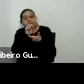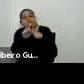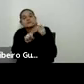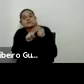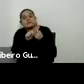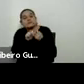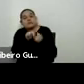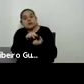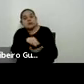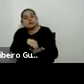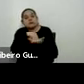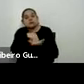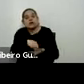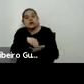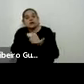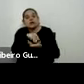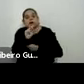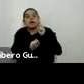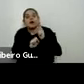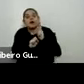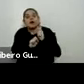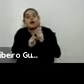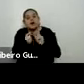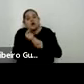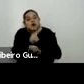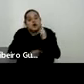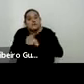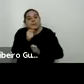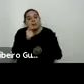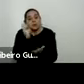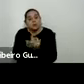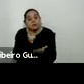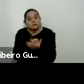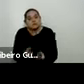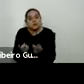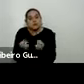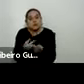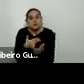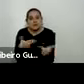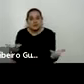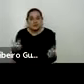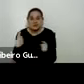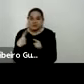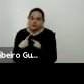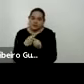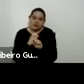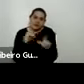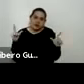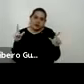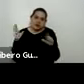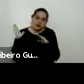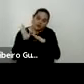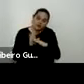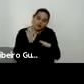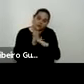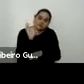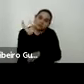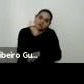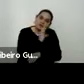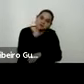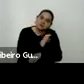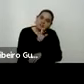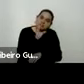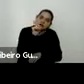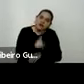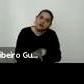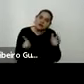economia, porque, obviamente, os auxílios emergenciais são gastos em